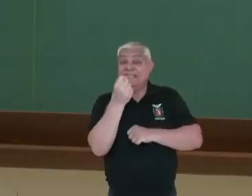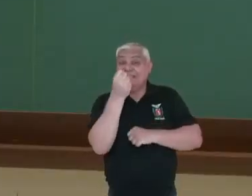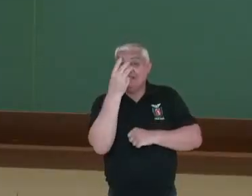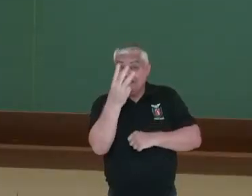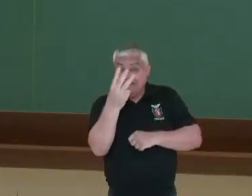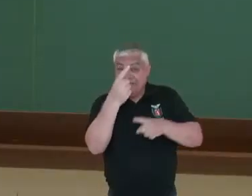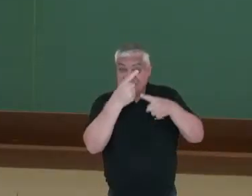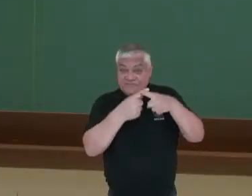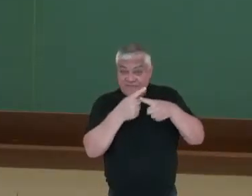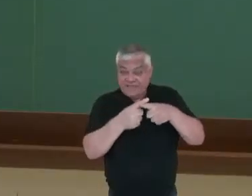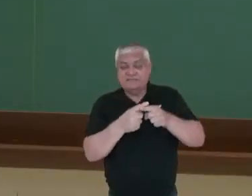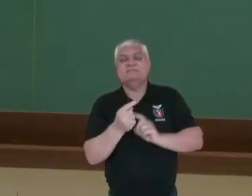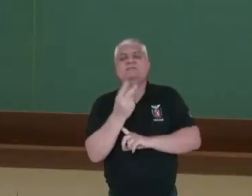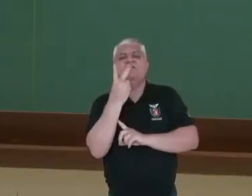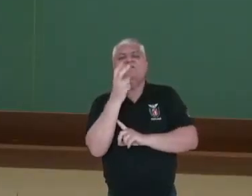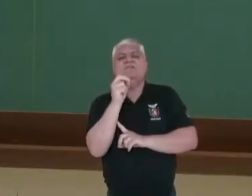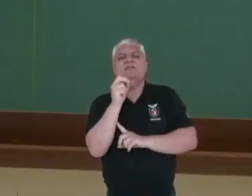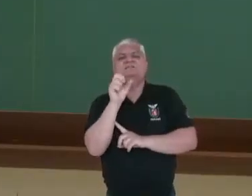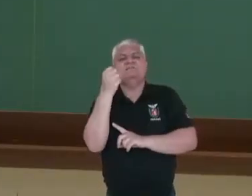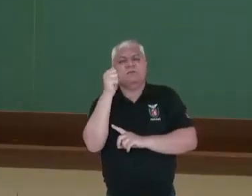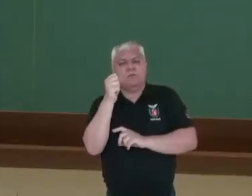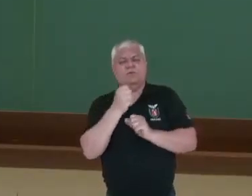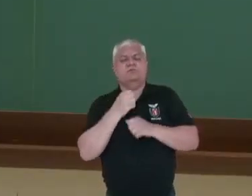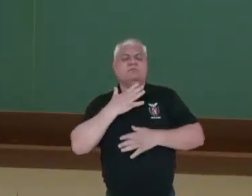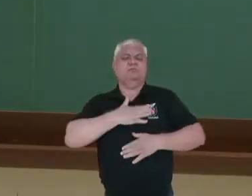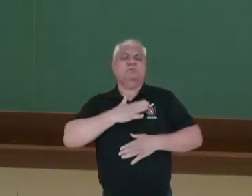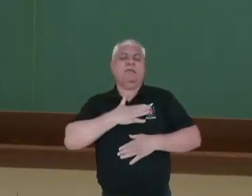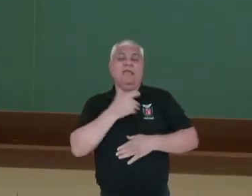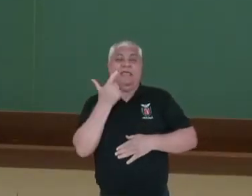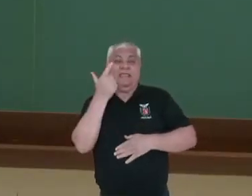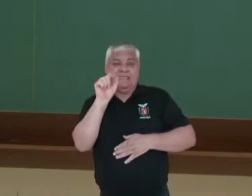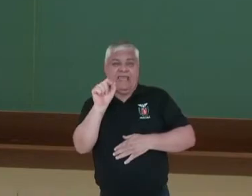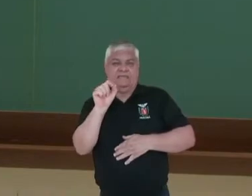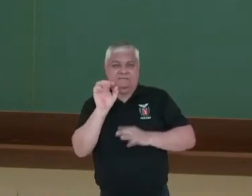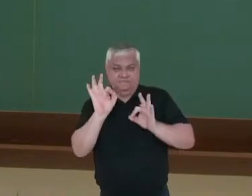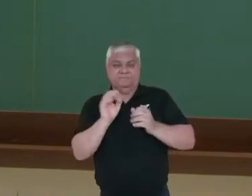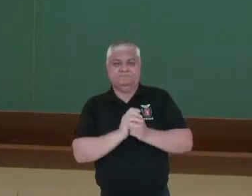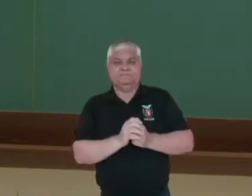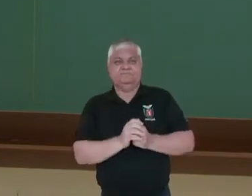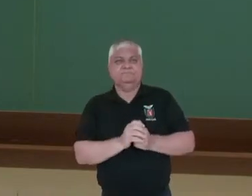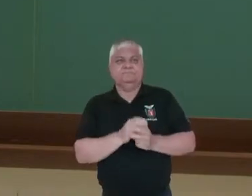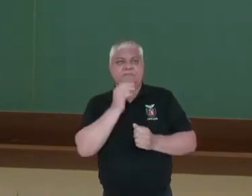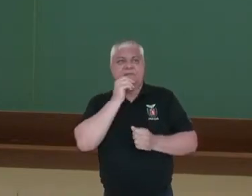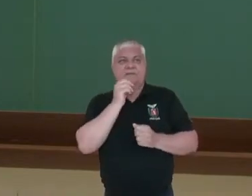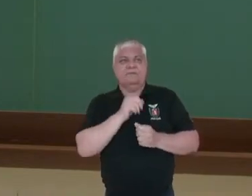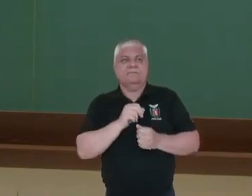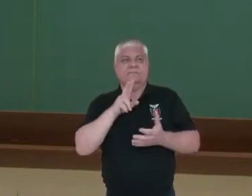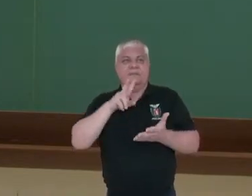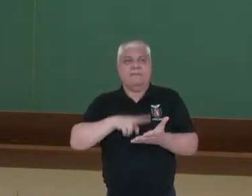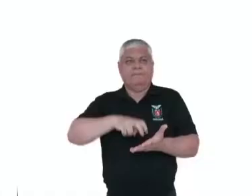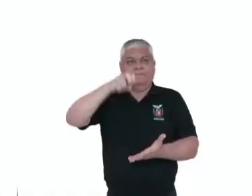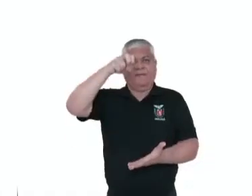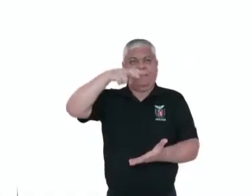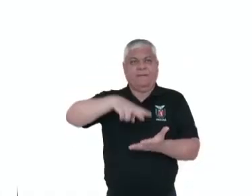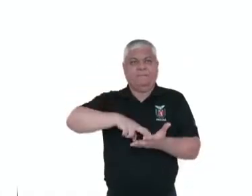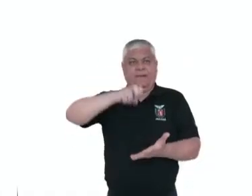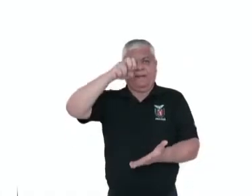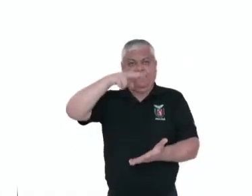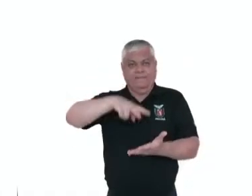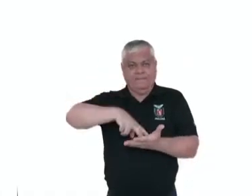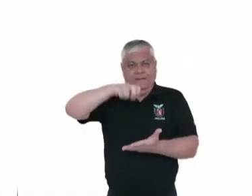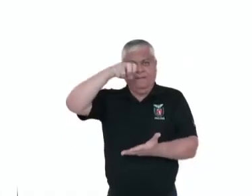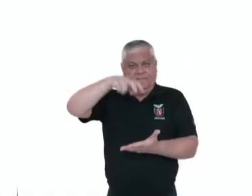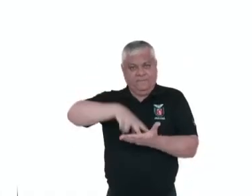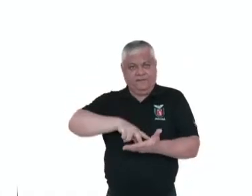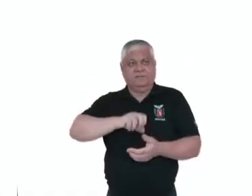segundos e descansar 10 Então você vai avisar sim realizá-la ou salta que tem um salto lá você pode fazer